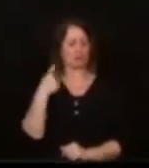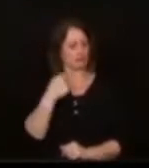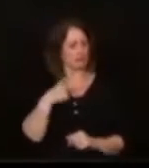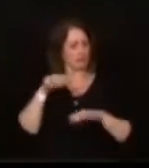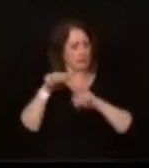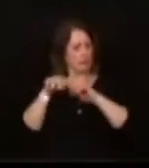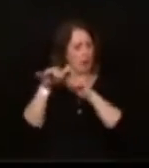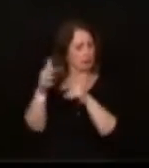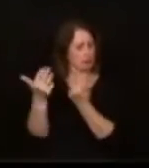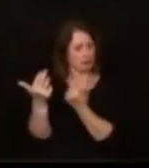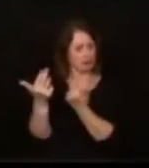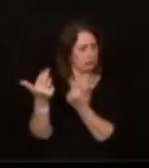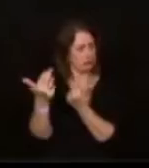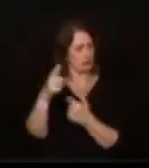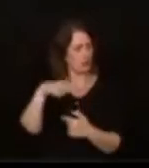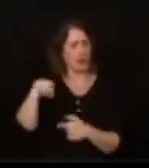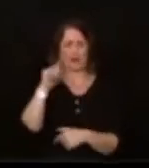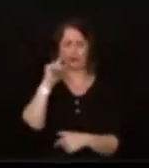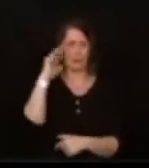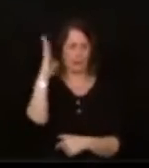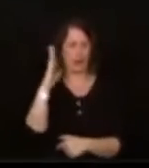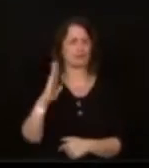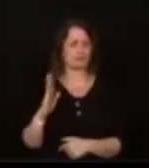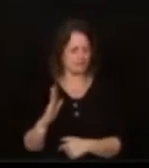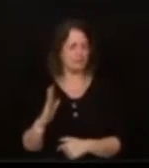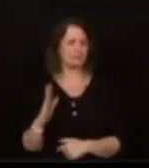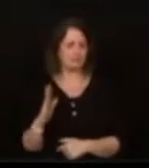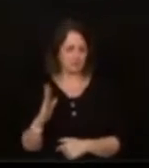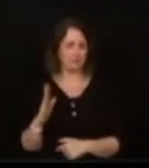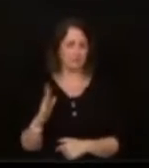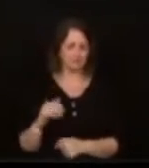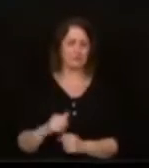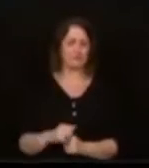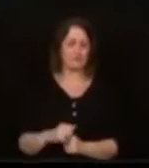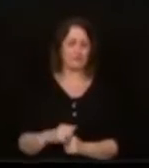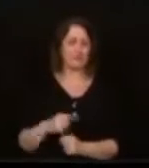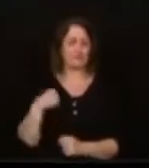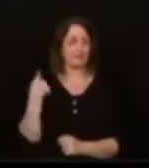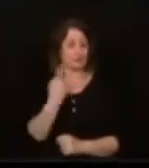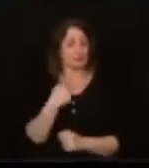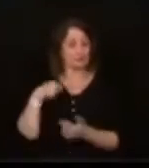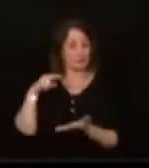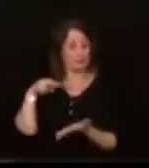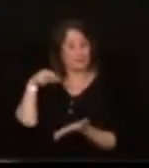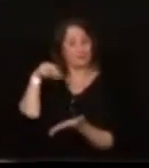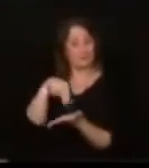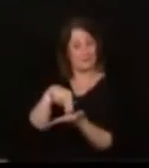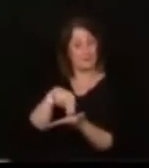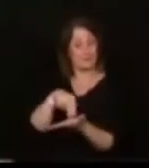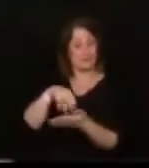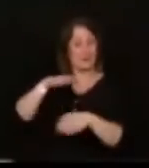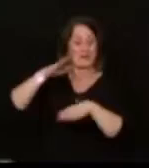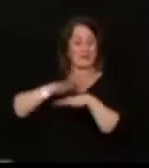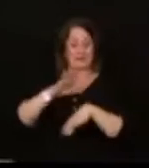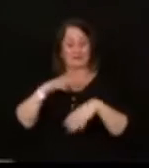essa por todo o nosso Brasil. A gente vem aqui para somar energias.